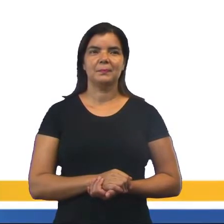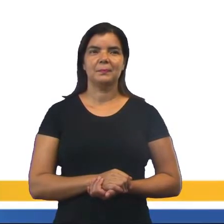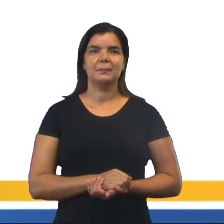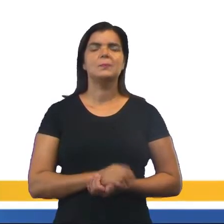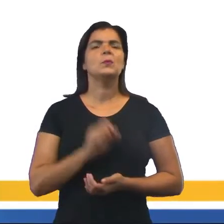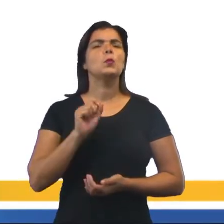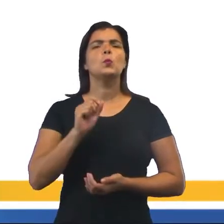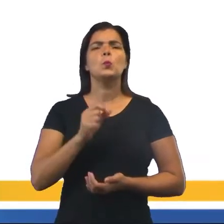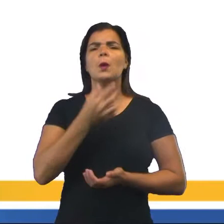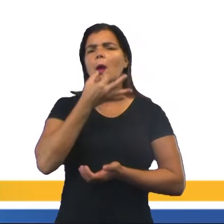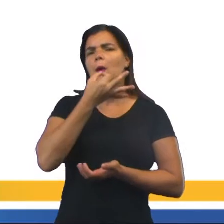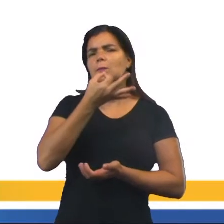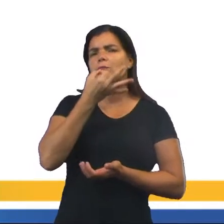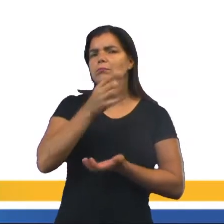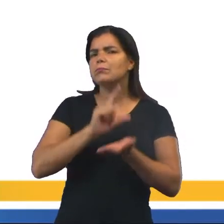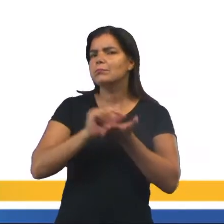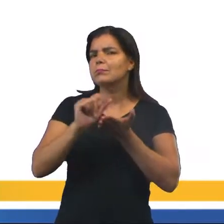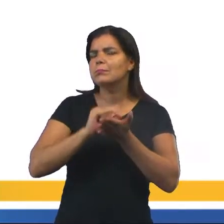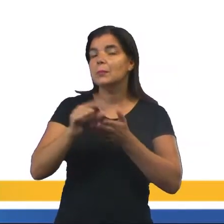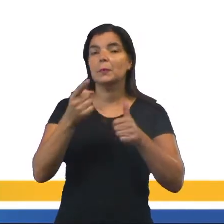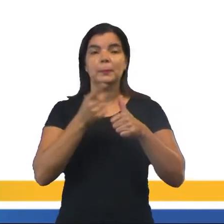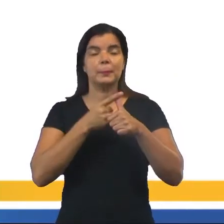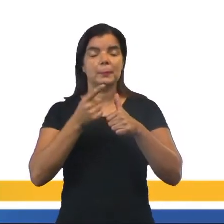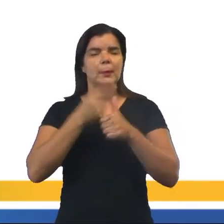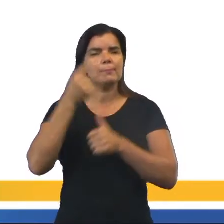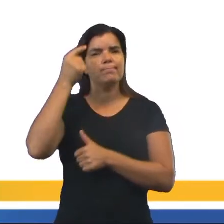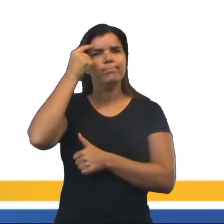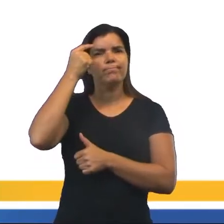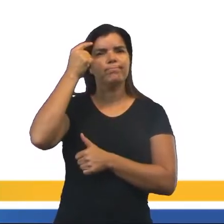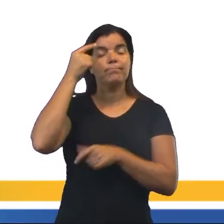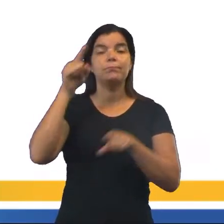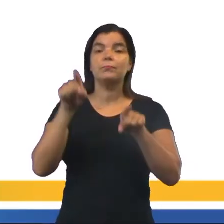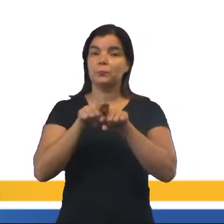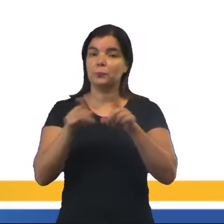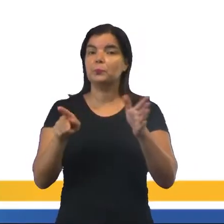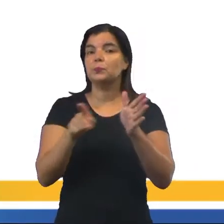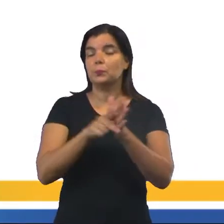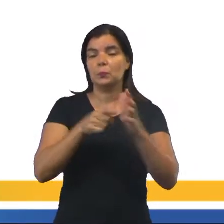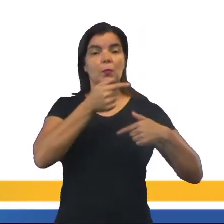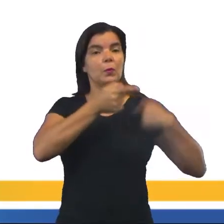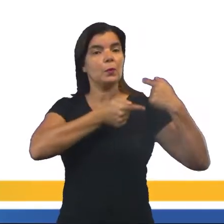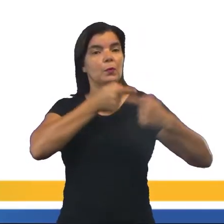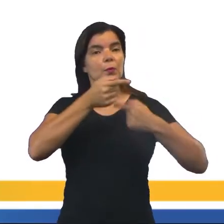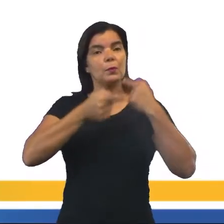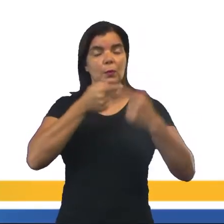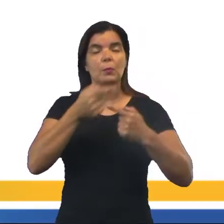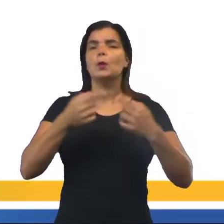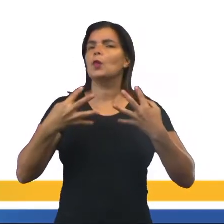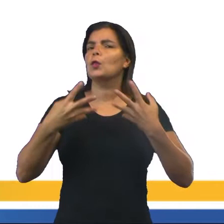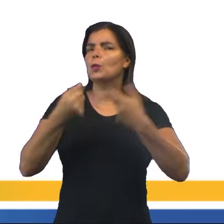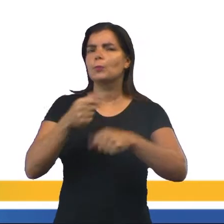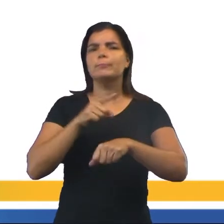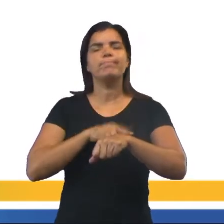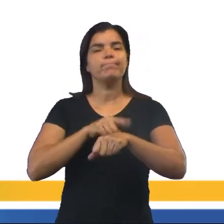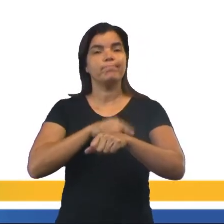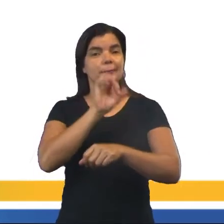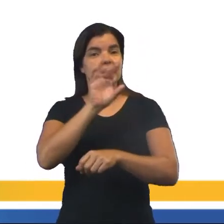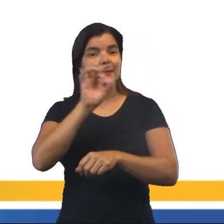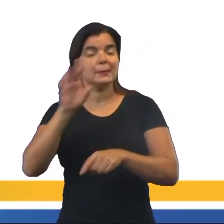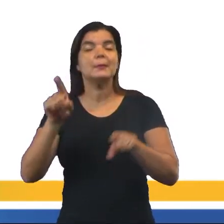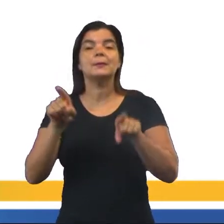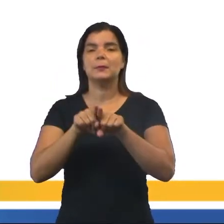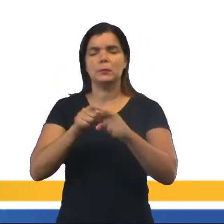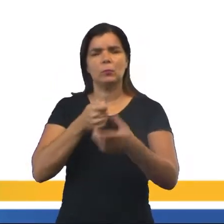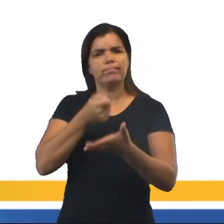O que é artigo de opinião? Primeiro vamos fazer uma reflexão. Fazemos parte de uma geração que a todo momento e cada vez mais